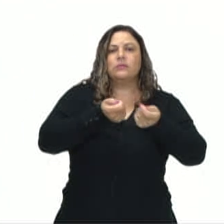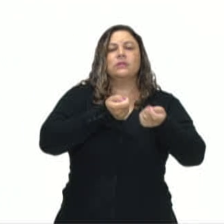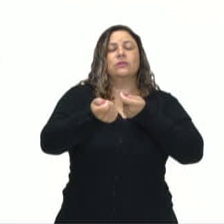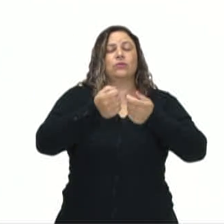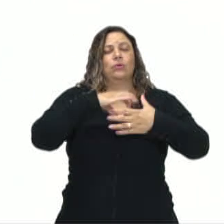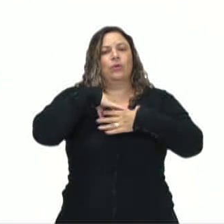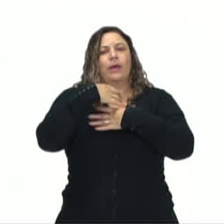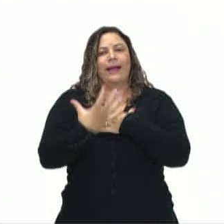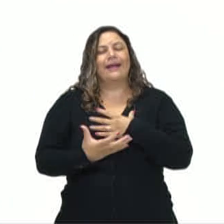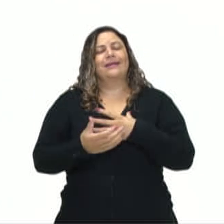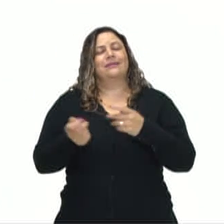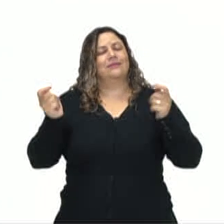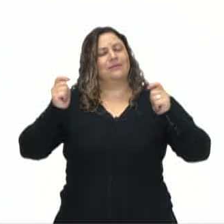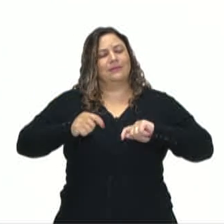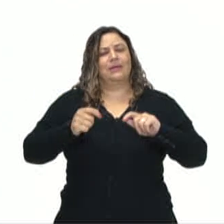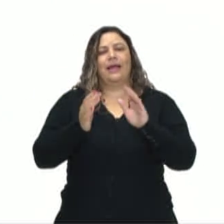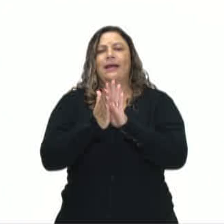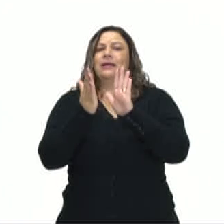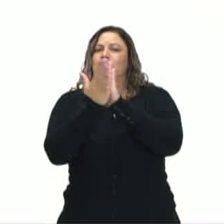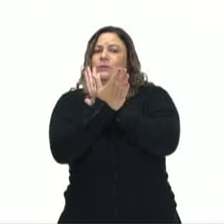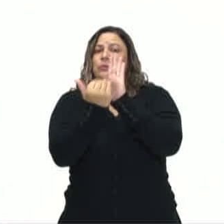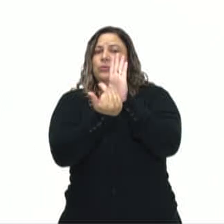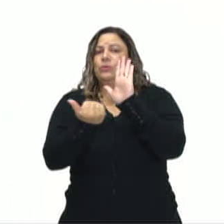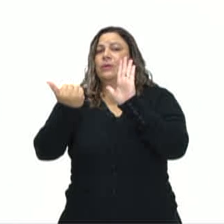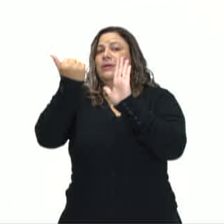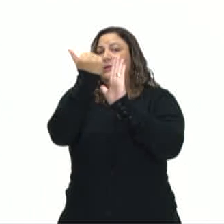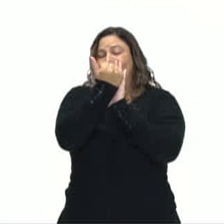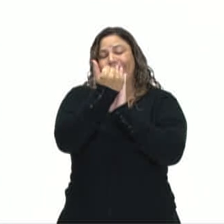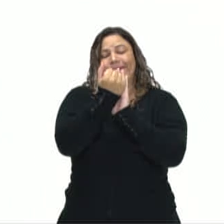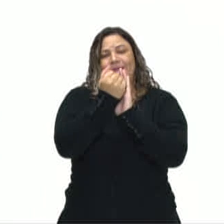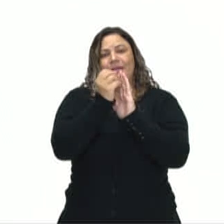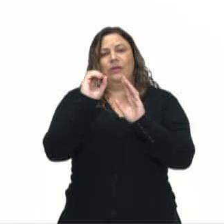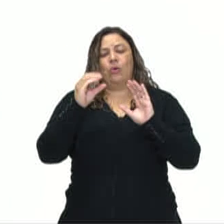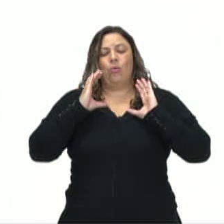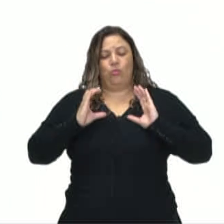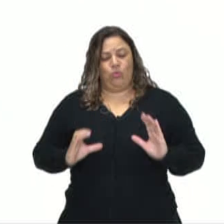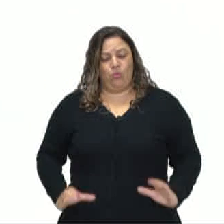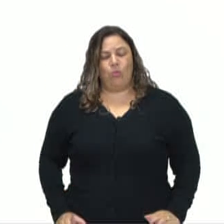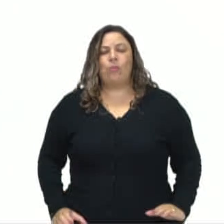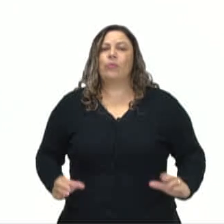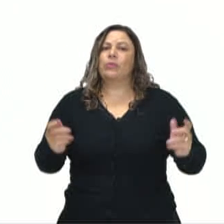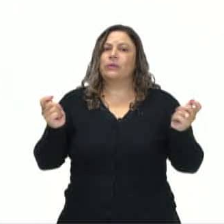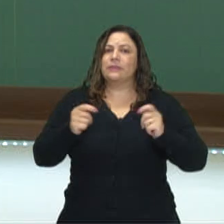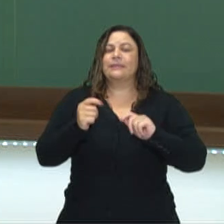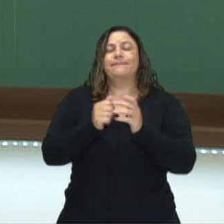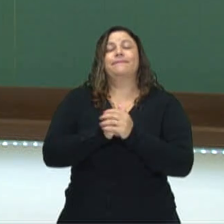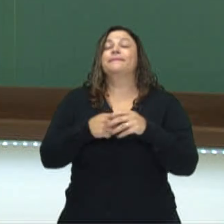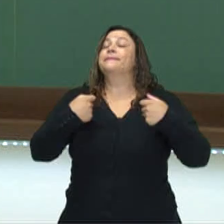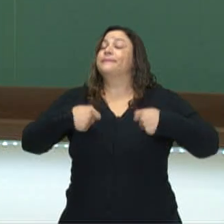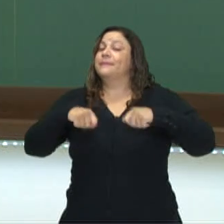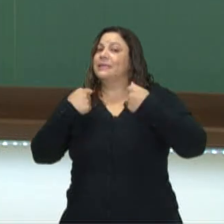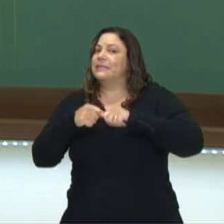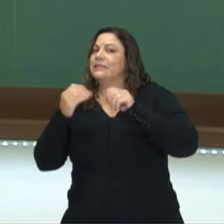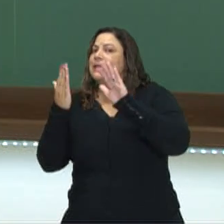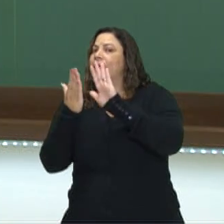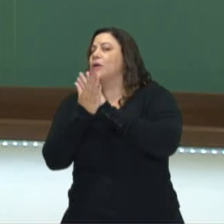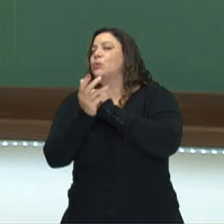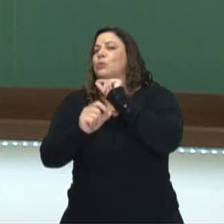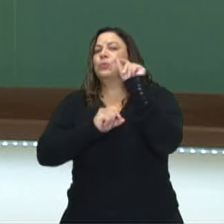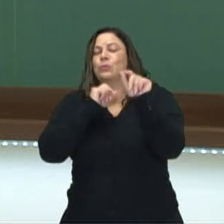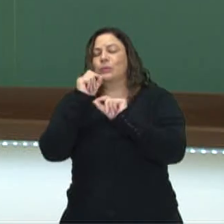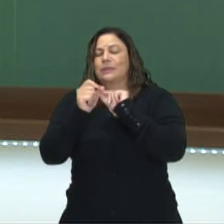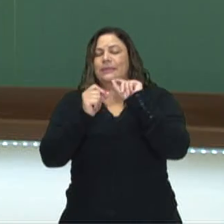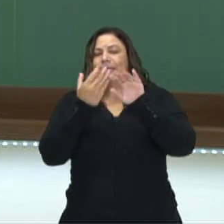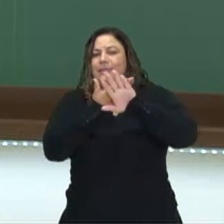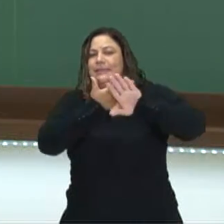necessário fugir dos excessos ou das carências do comportamento. É necessário fugir, portanto, dos vícios,